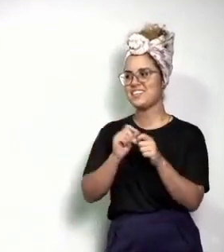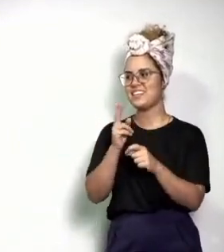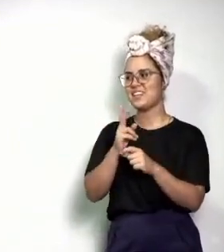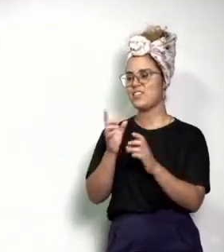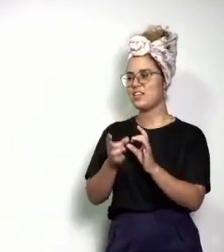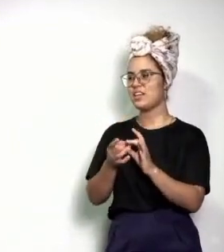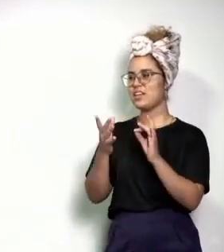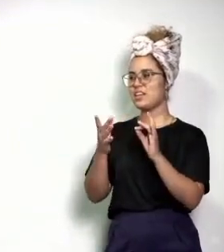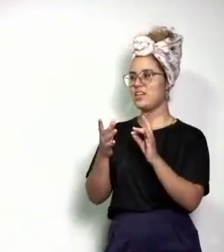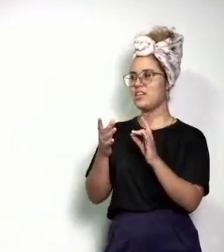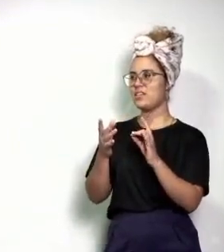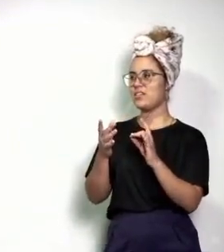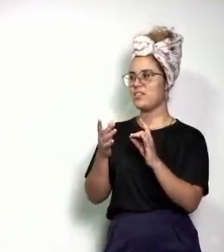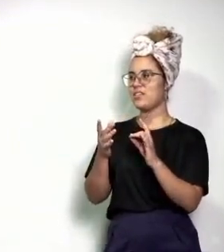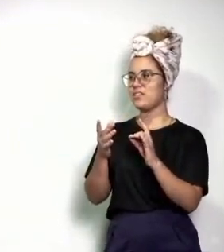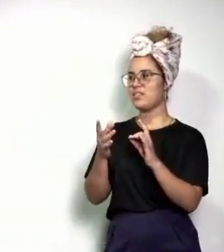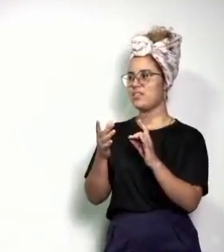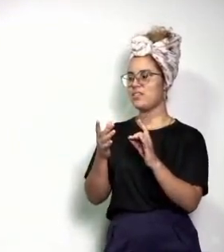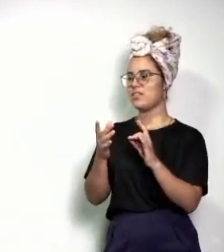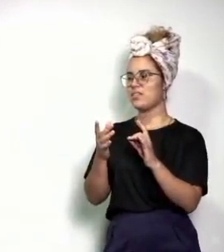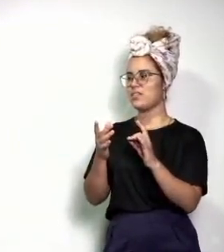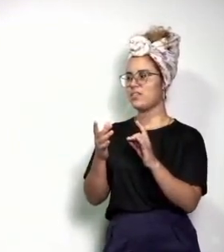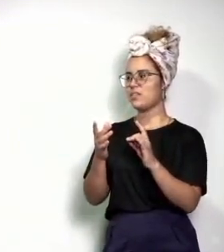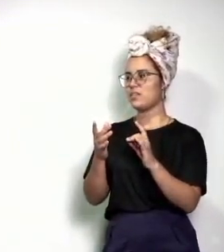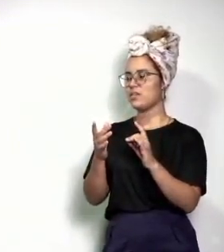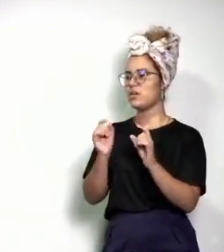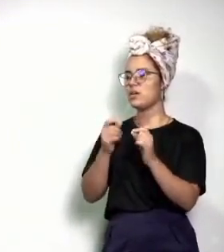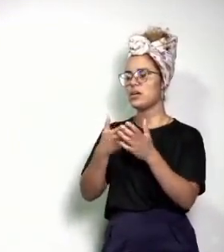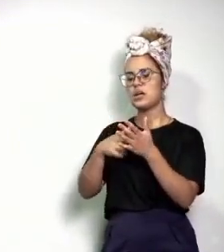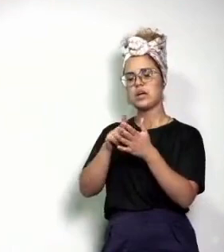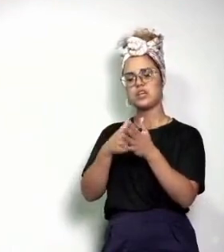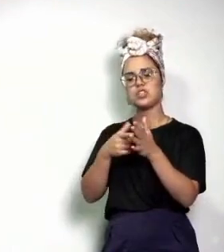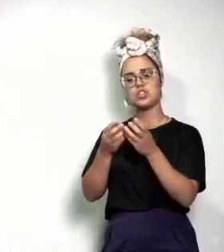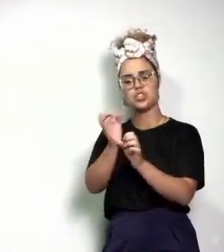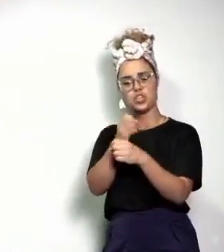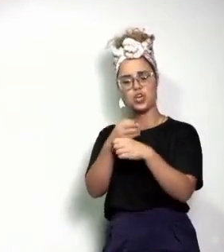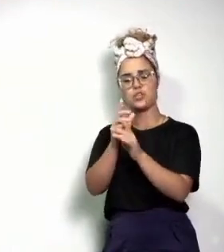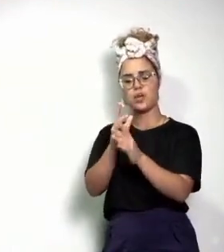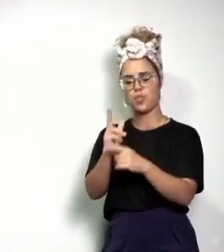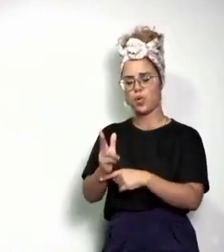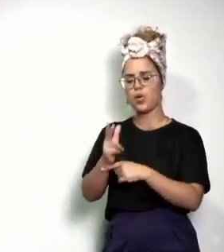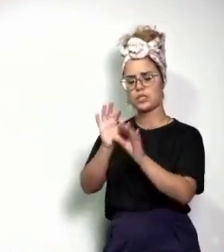deixar ele reto, antes de você começar a rodar. Pode deixar ele retinho,